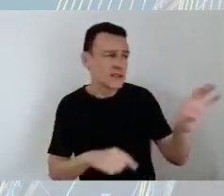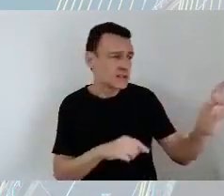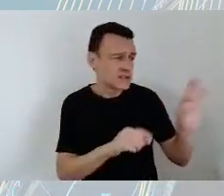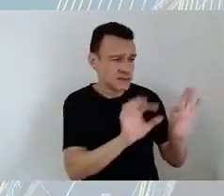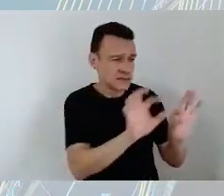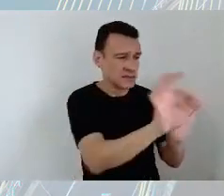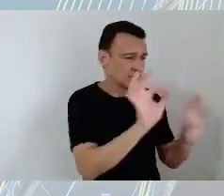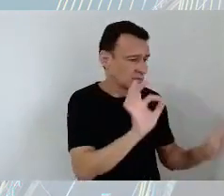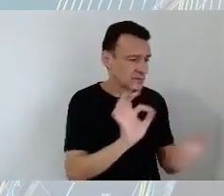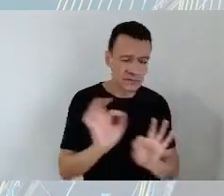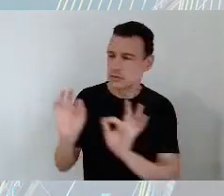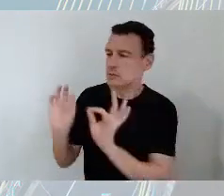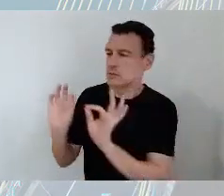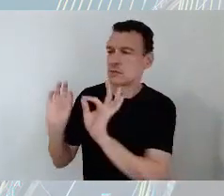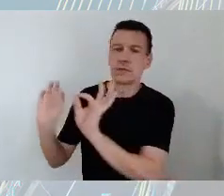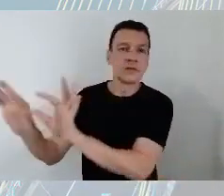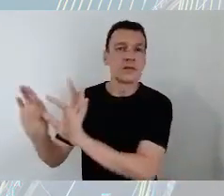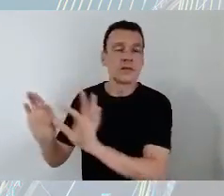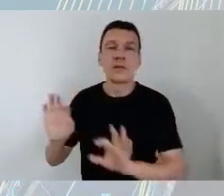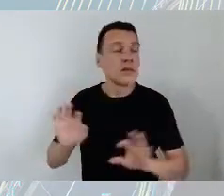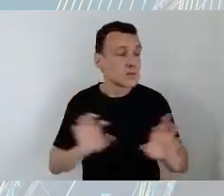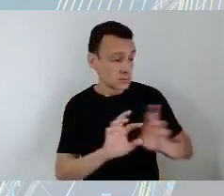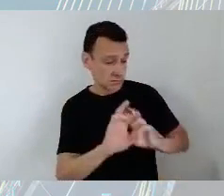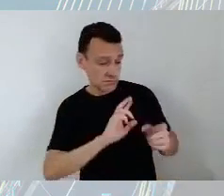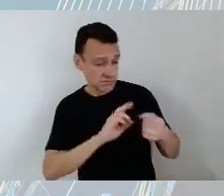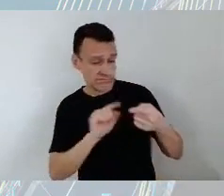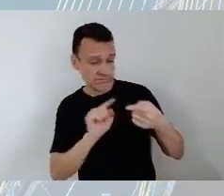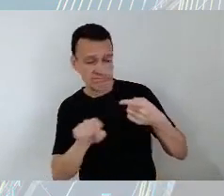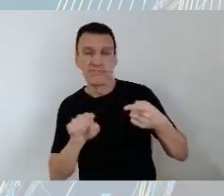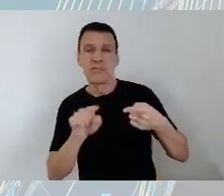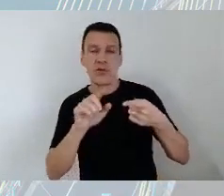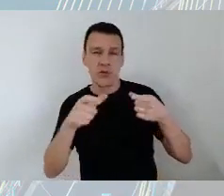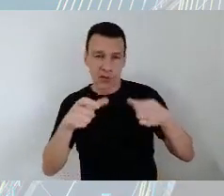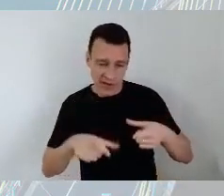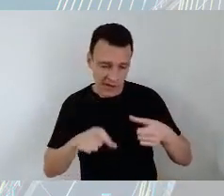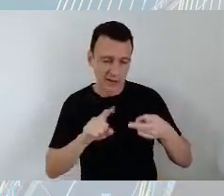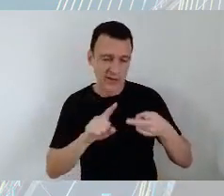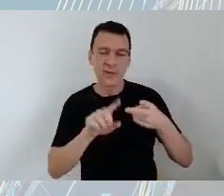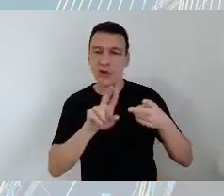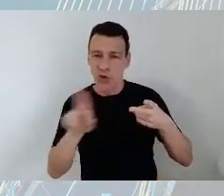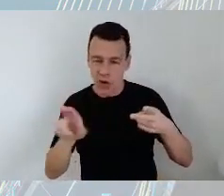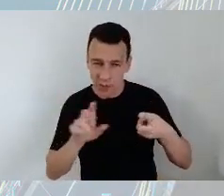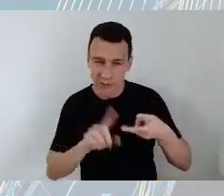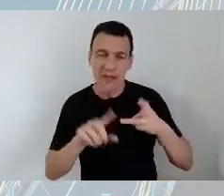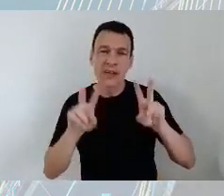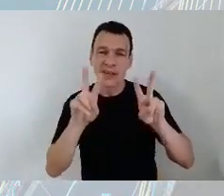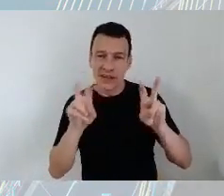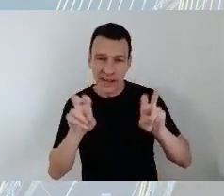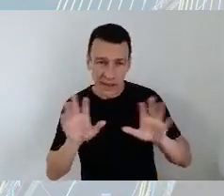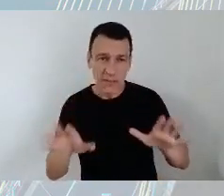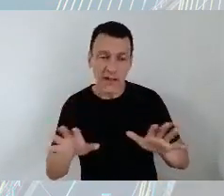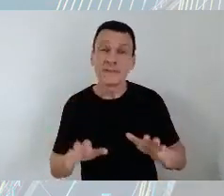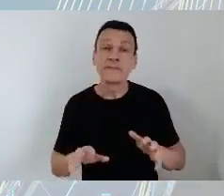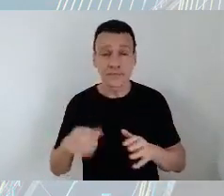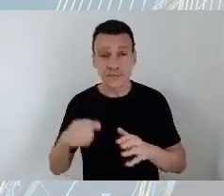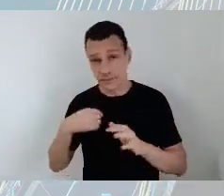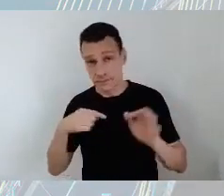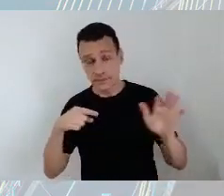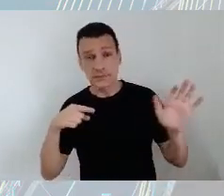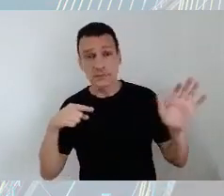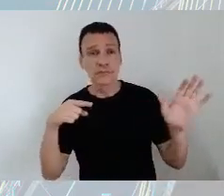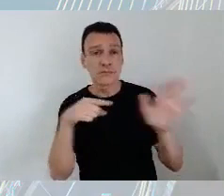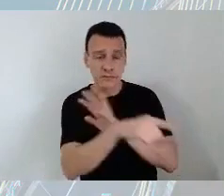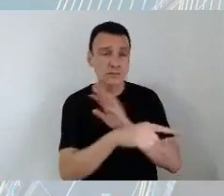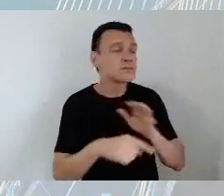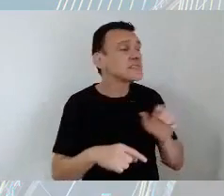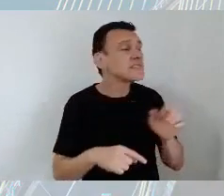horário atual é esse, e você tem que responder dúvidas sobre participantes que estão neste mesmo evento com você, e que